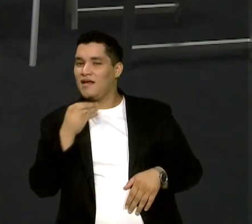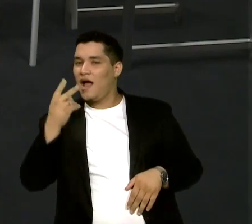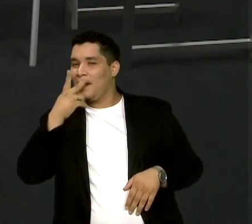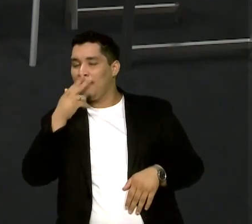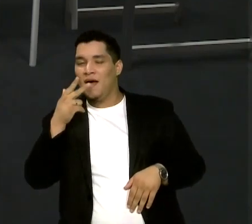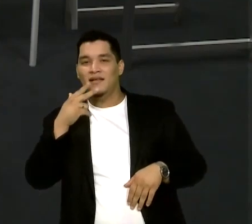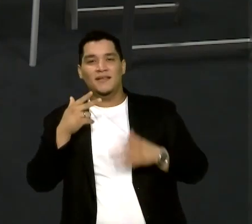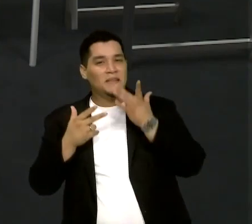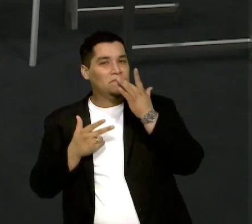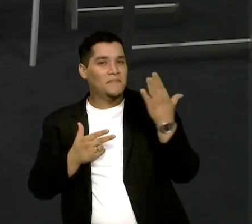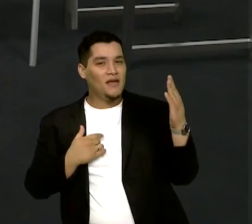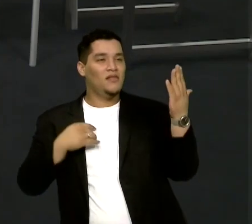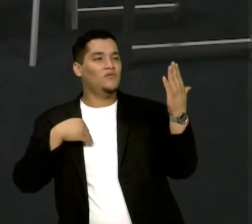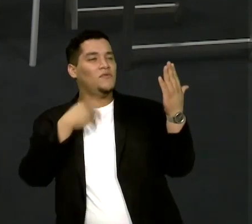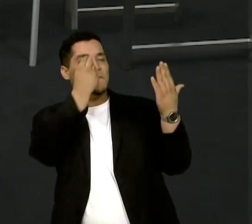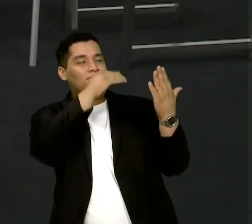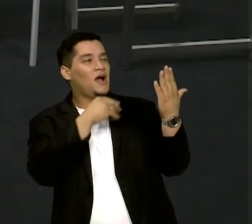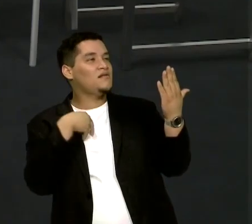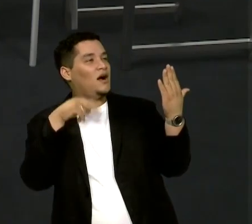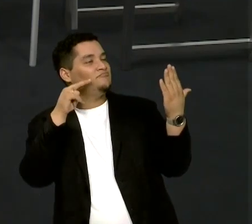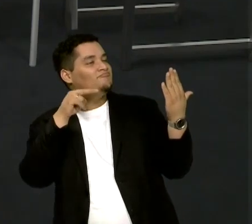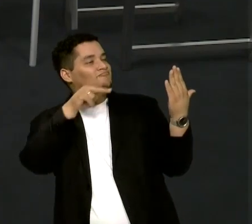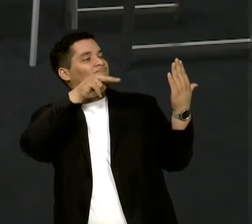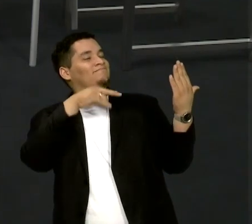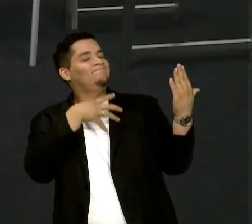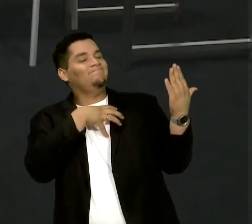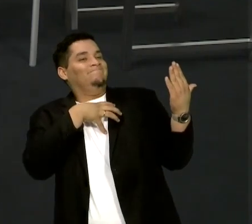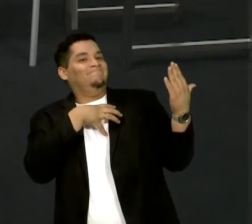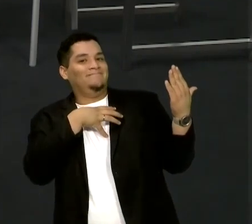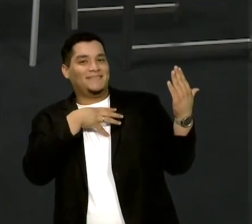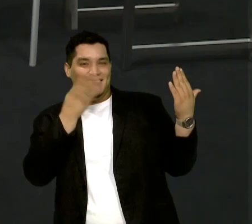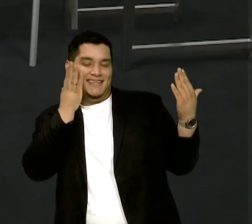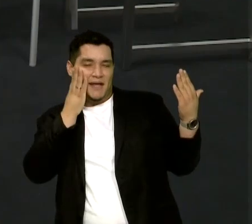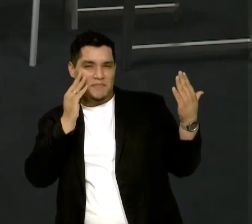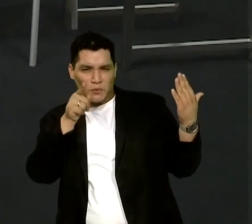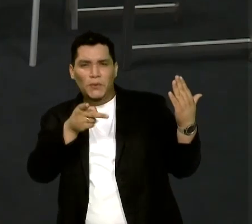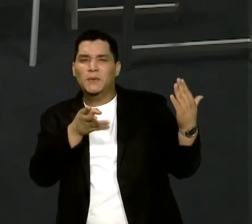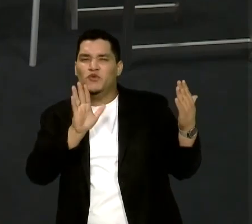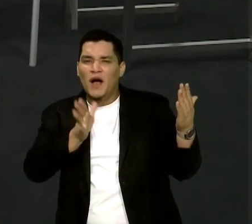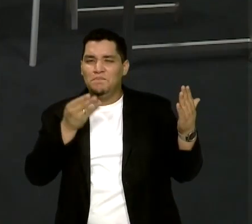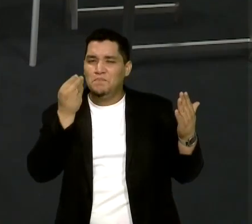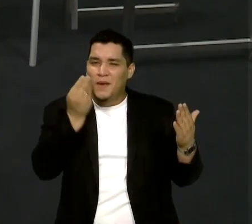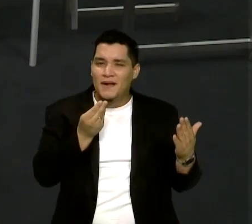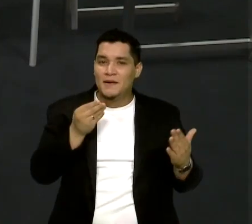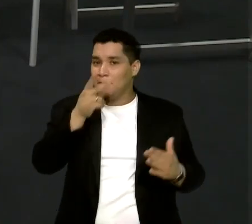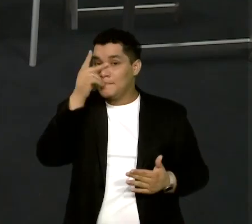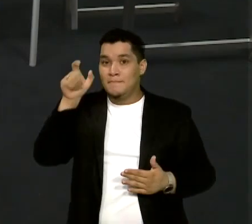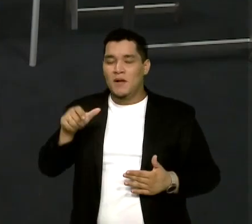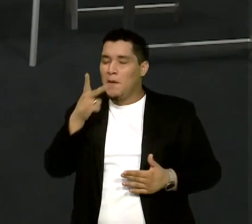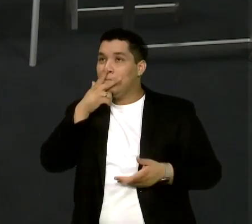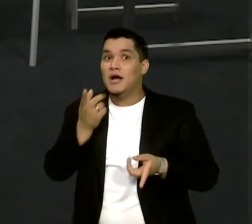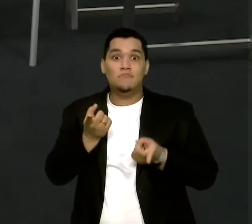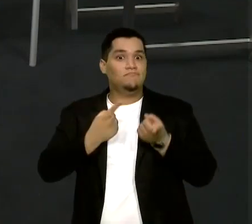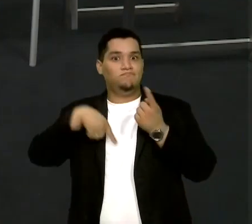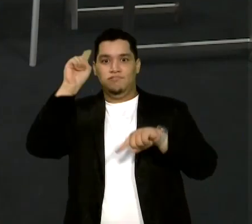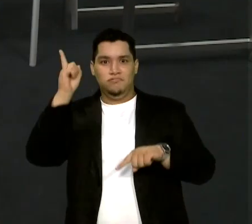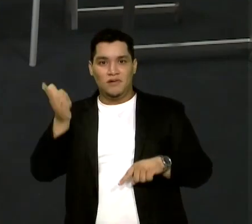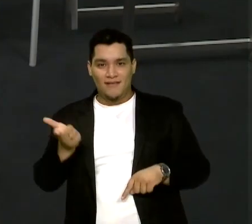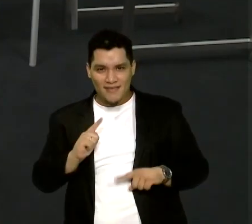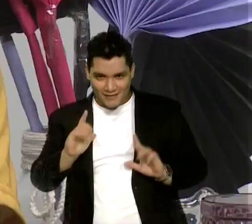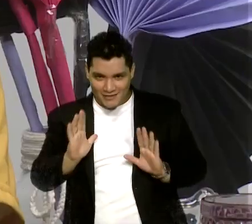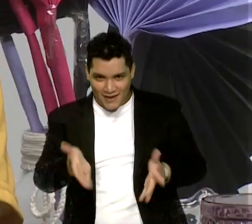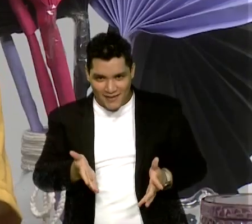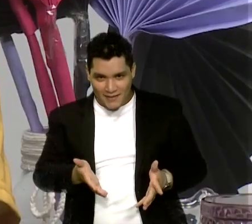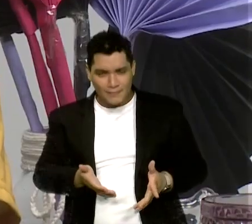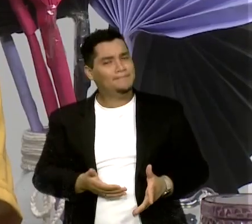já viu o exemplo de transformação por conta desse trabalho que vocês desenvolvem na tua, sim, instituição, sim, por exemplo? Sim, com as crianças